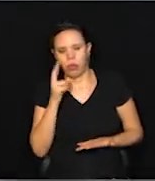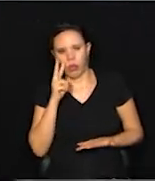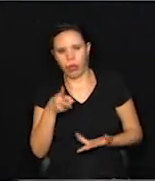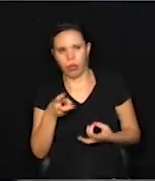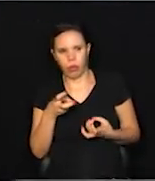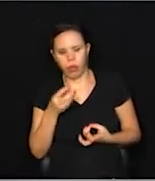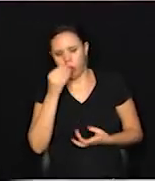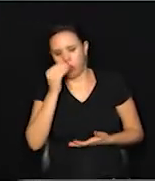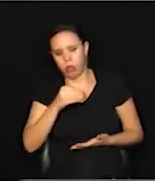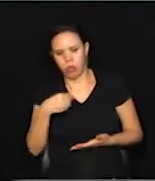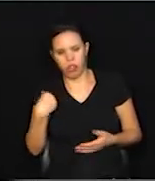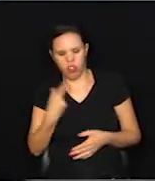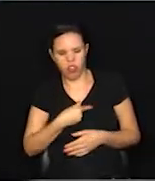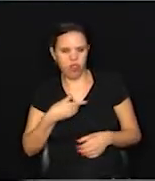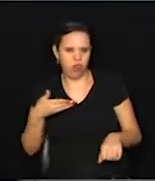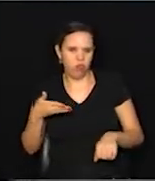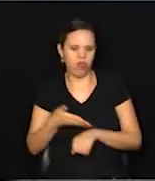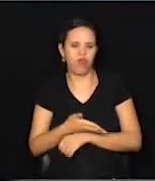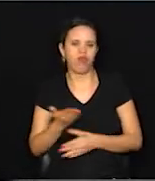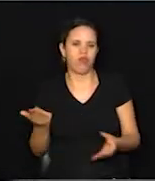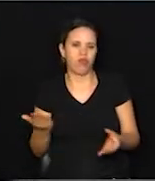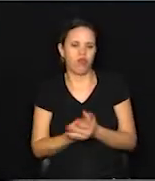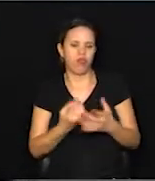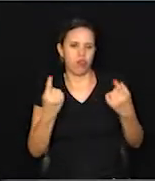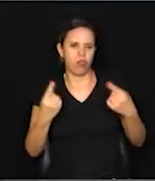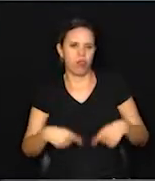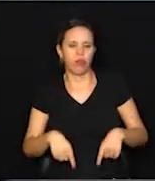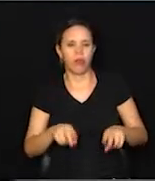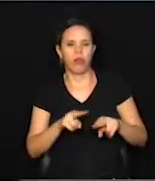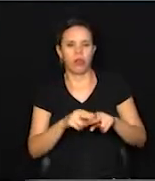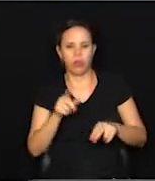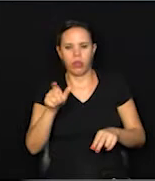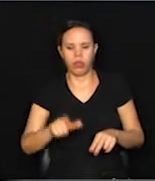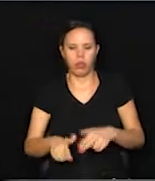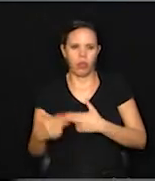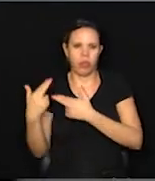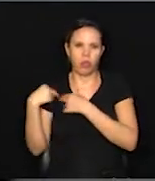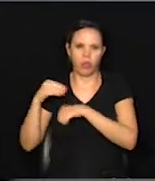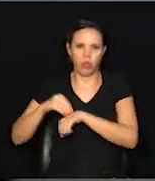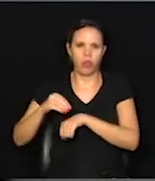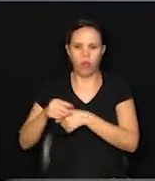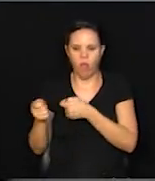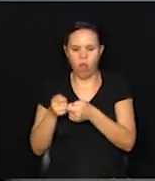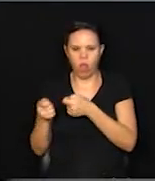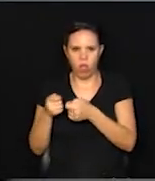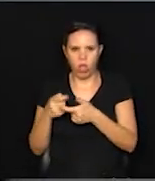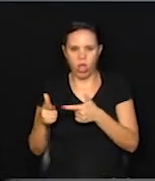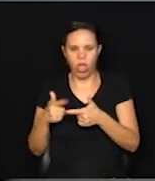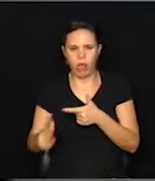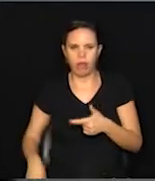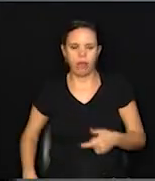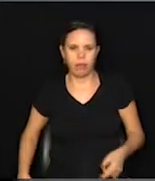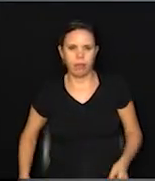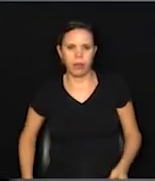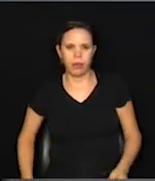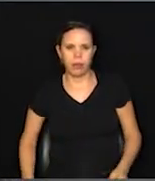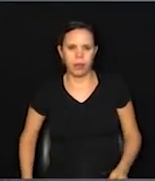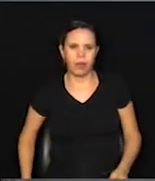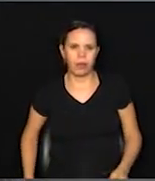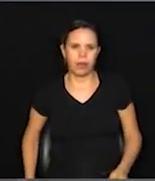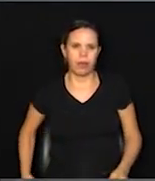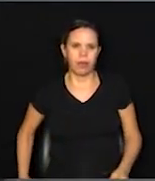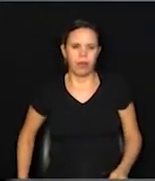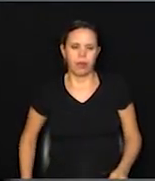resolvemos entrar com essa representação também para responsabilizar e coibir esse tipo de prática, porque, inclusive, é